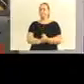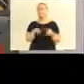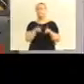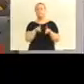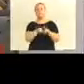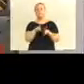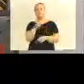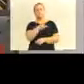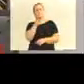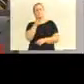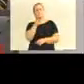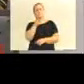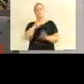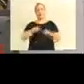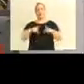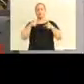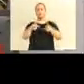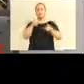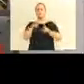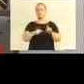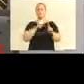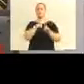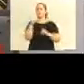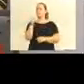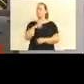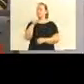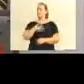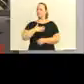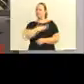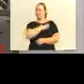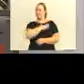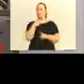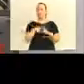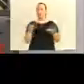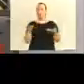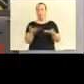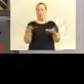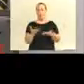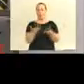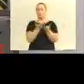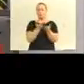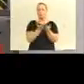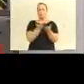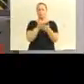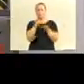de ações propositivas do governo. Estivemos hoje no lançamento do estudo Plano Municipal de Desenvolvimento